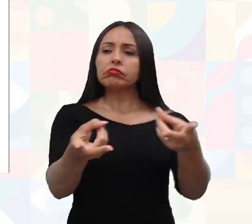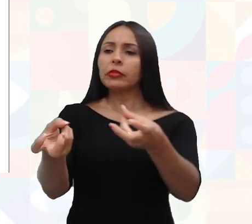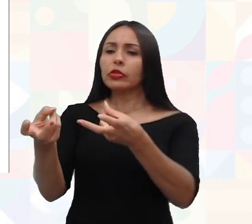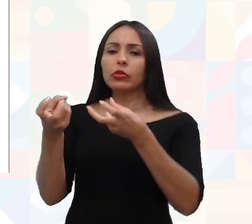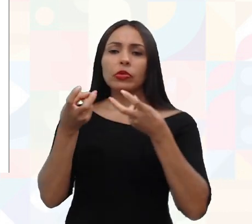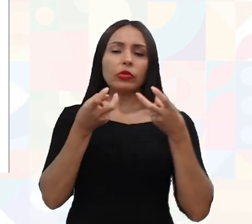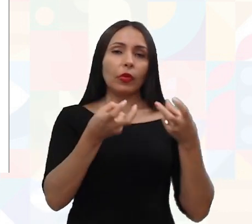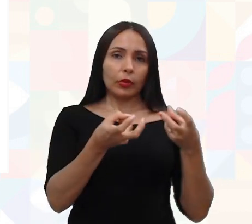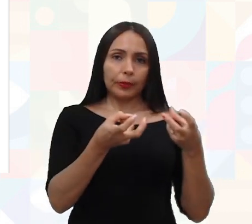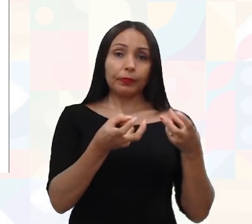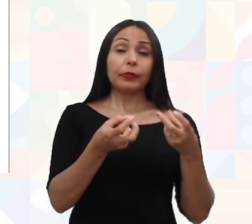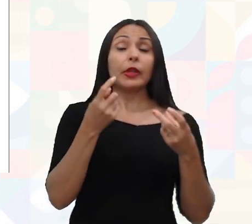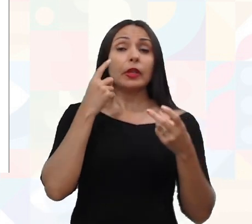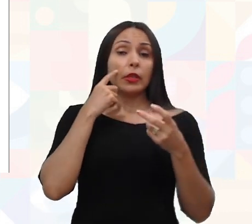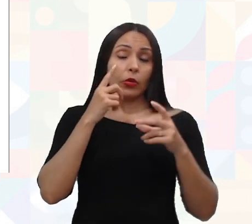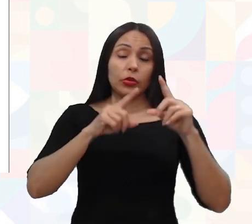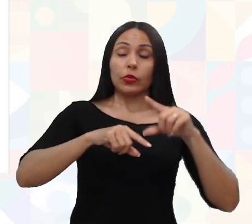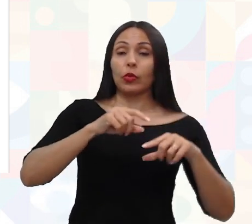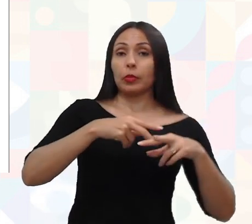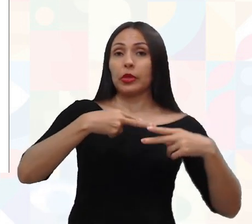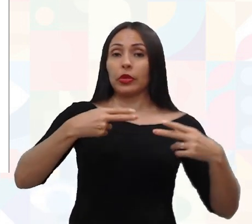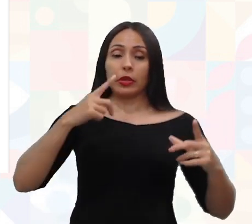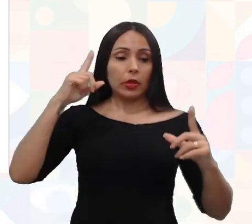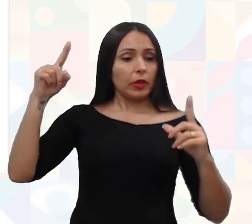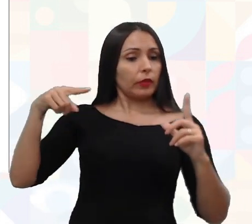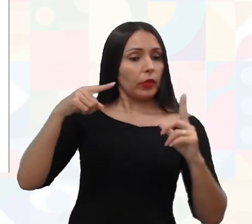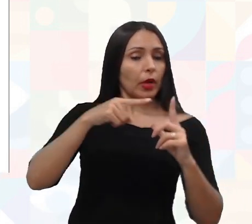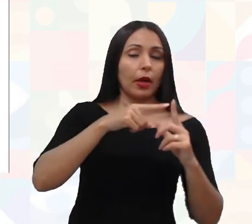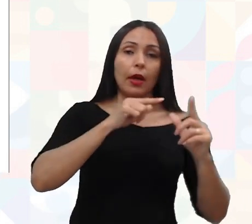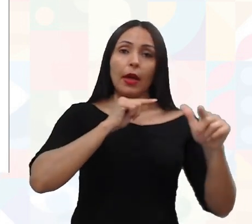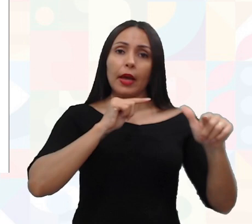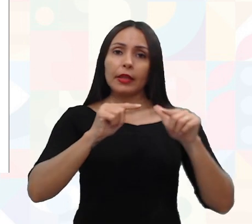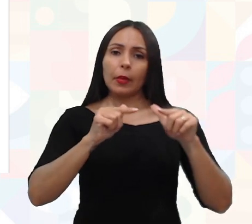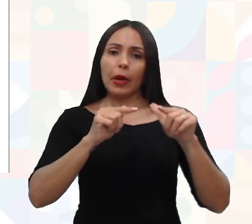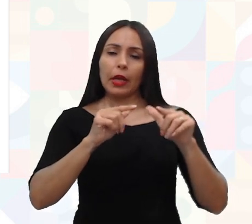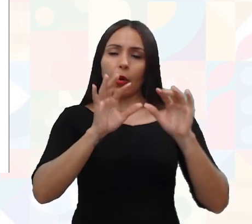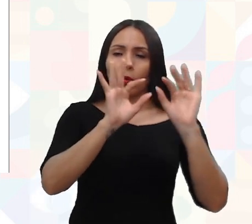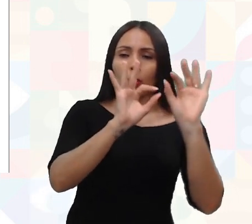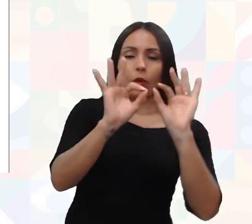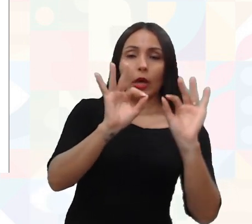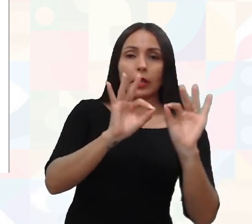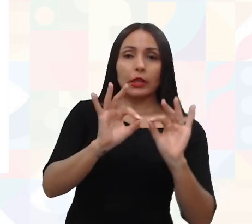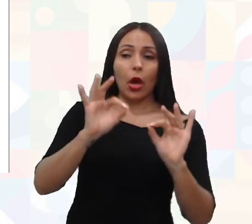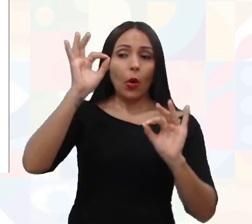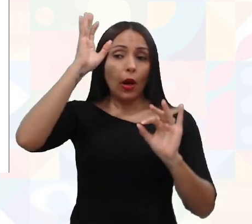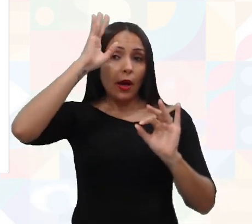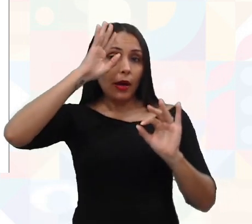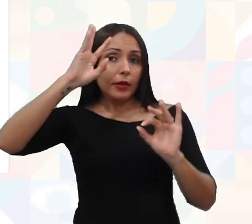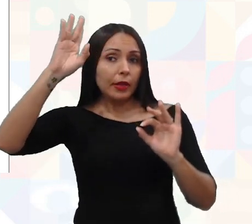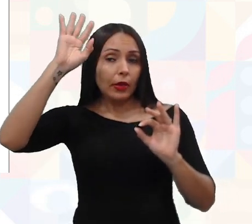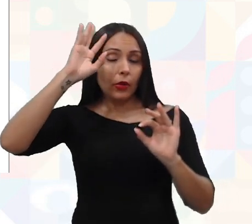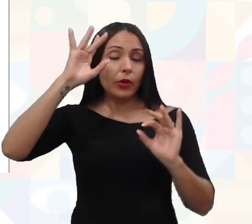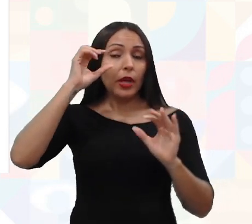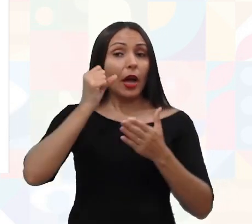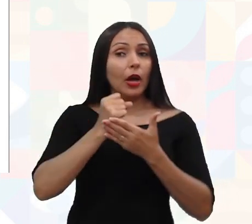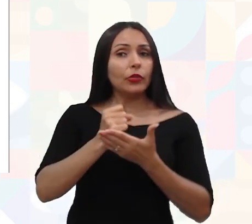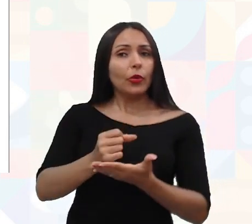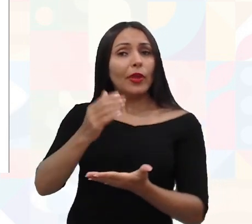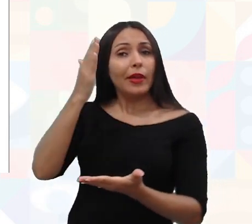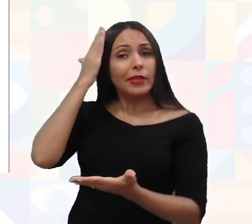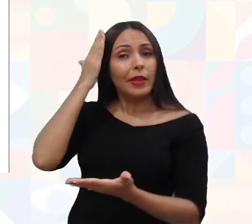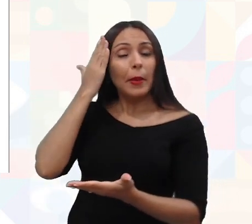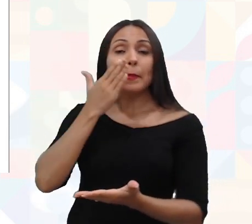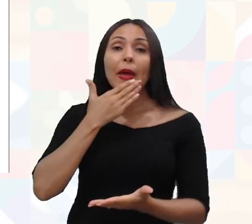objetivo do design é trabalhar com a forma, a teoria da Gestalt ajuda a entender como